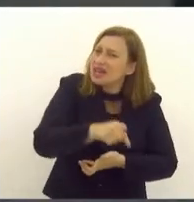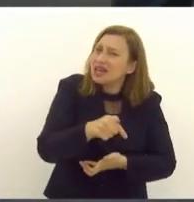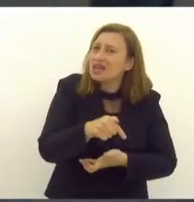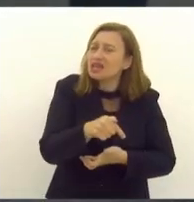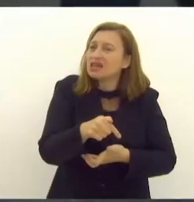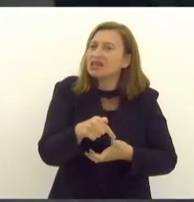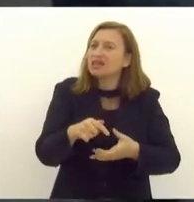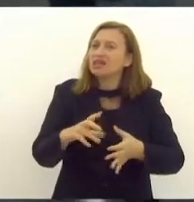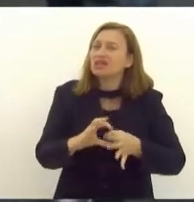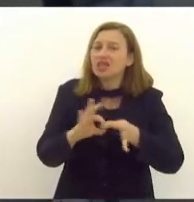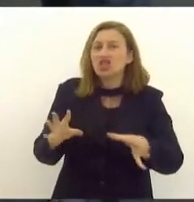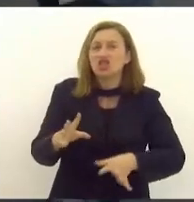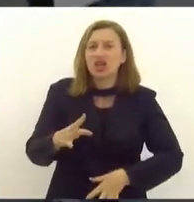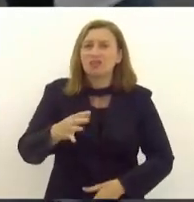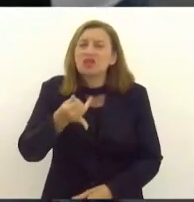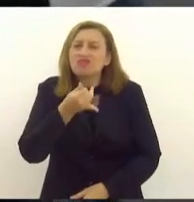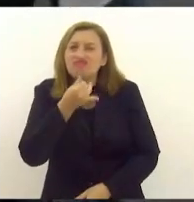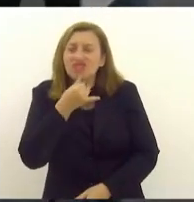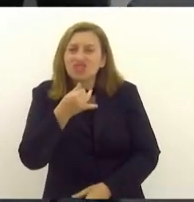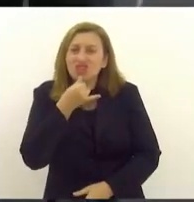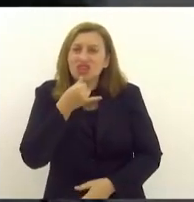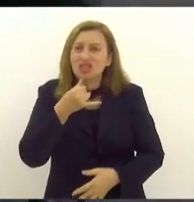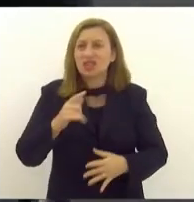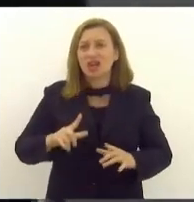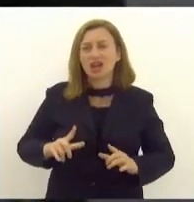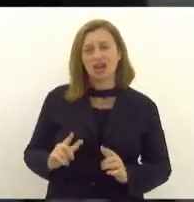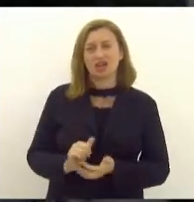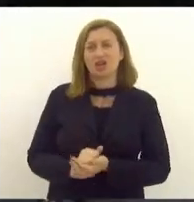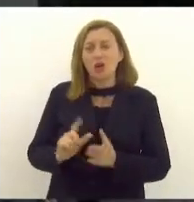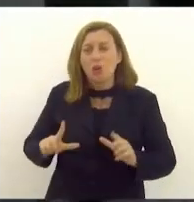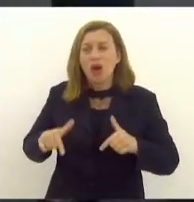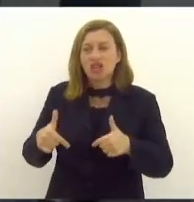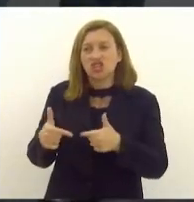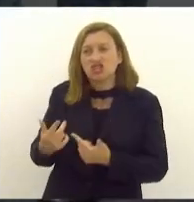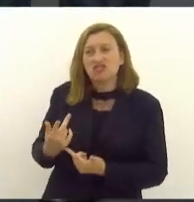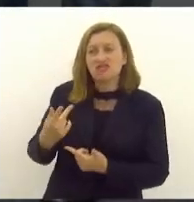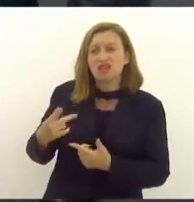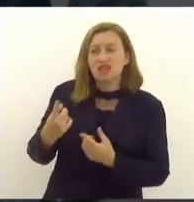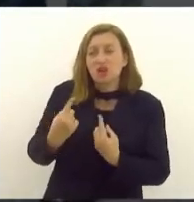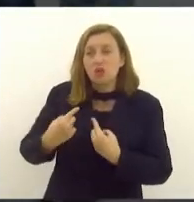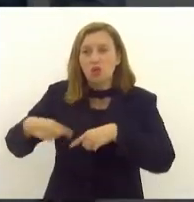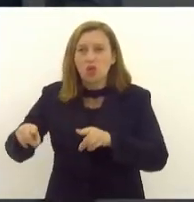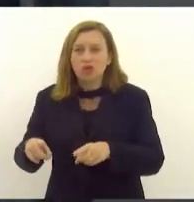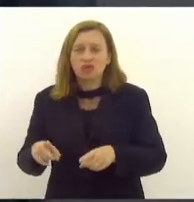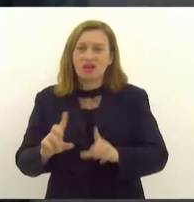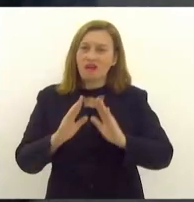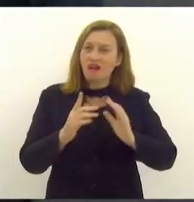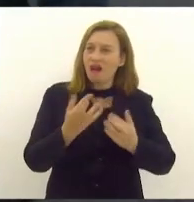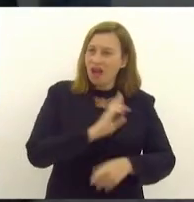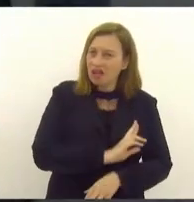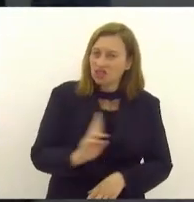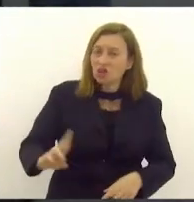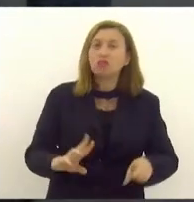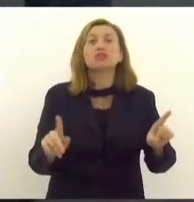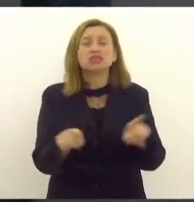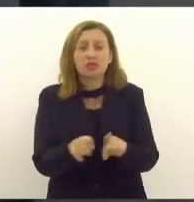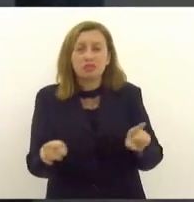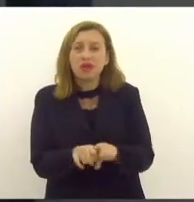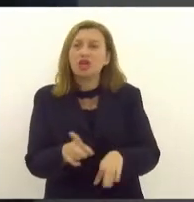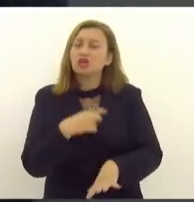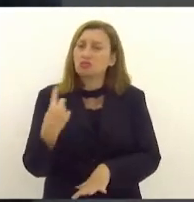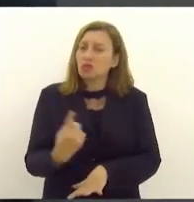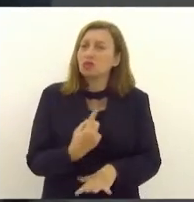deixar o meu repúdio a esse ato de intolerância religiosa como também nós